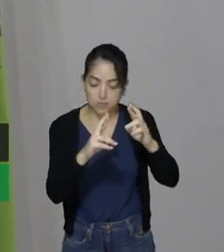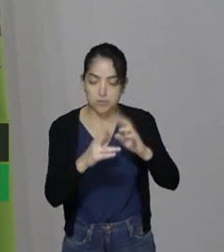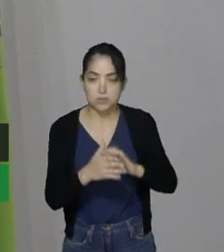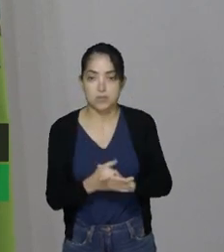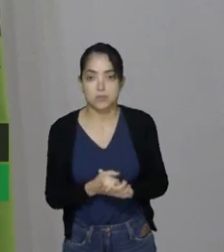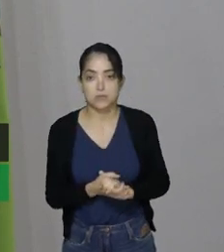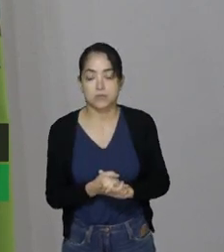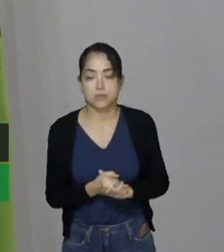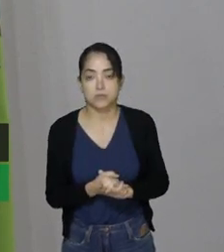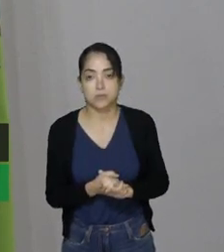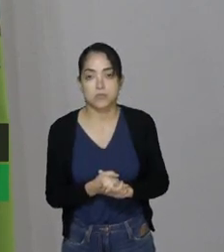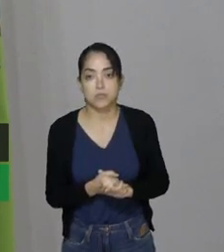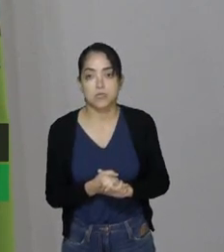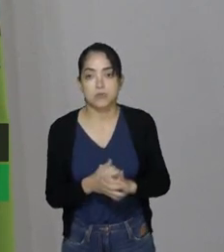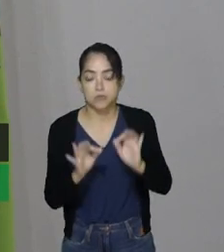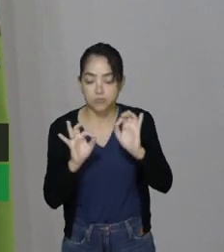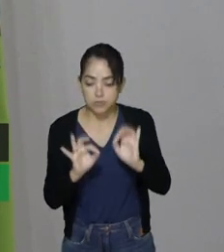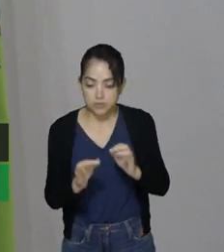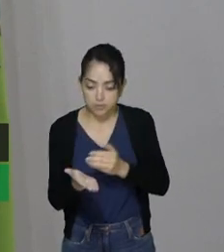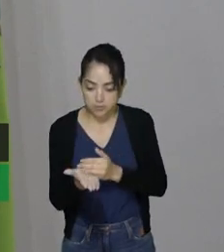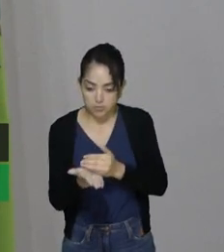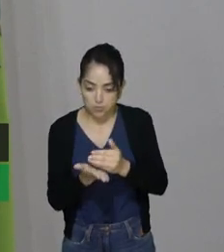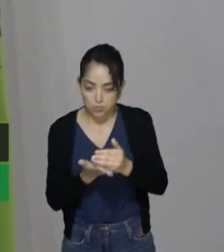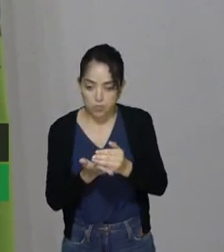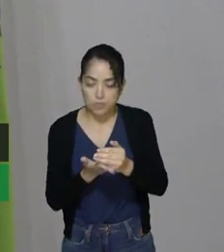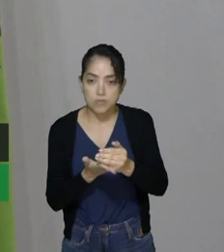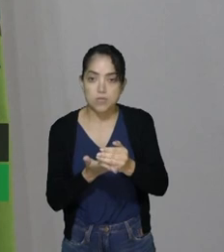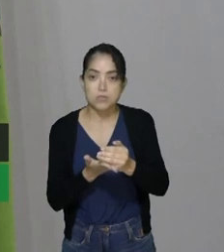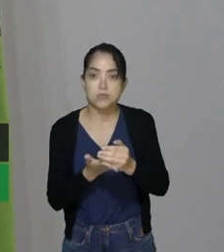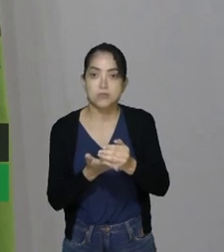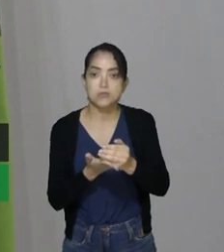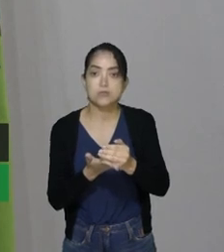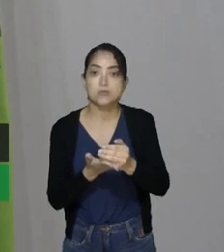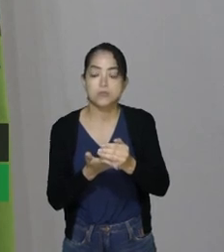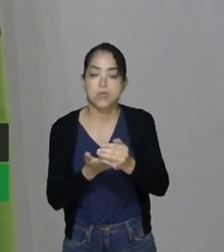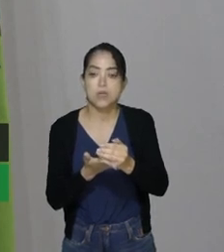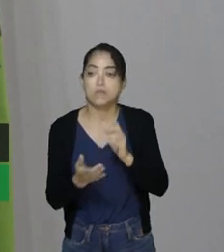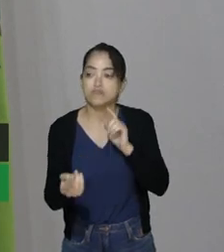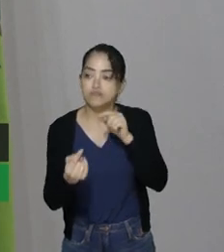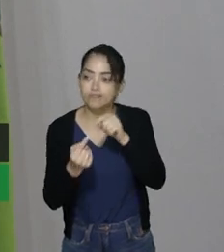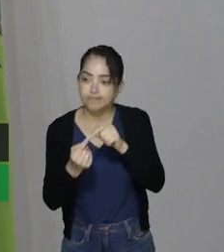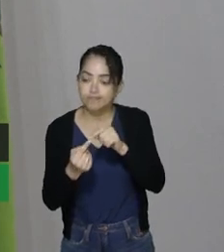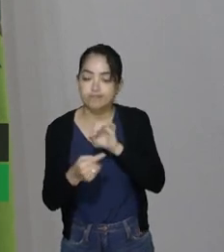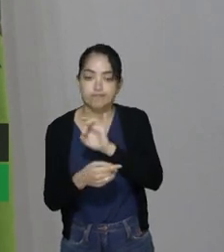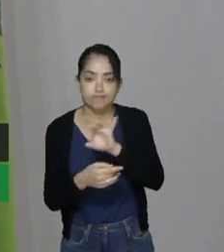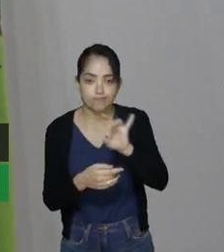tenho certeza que isso é o início de um grande projeto para a vida de cada um de vocês.